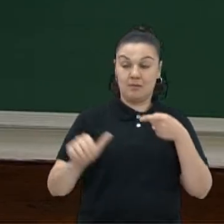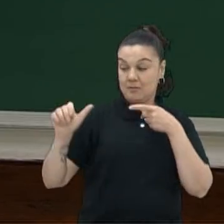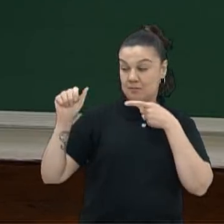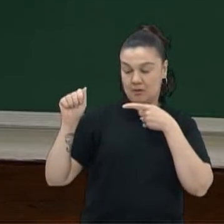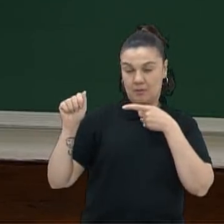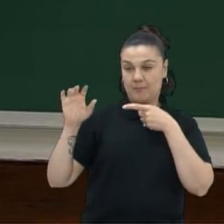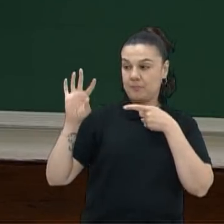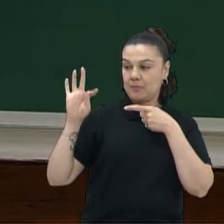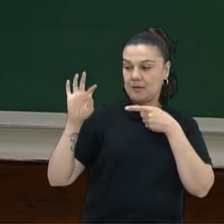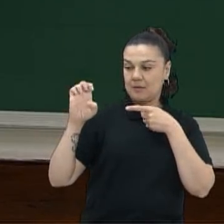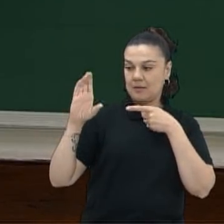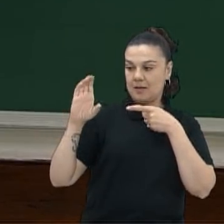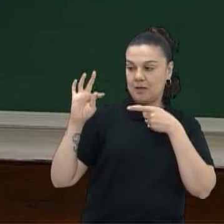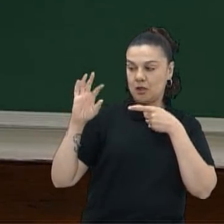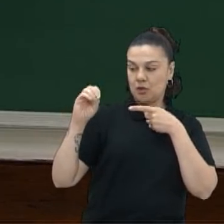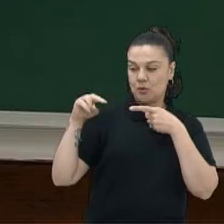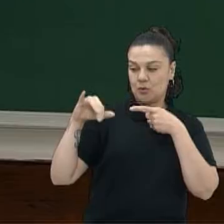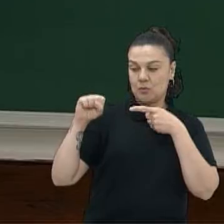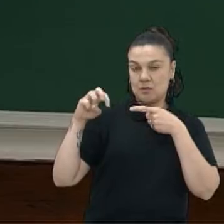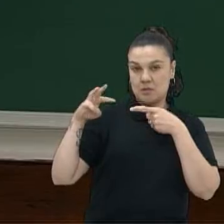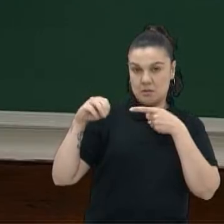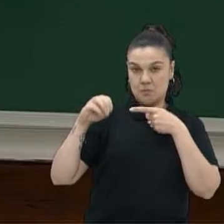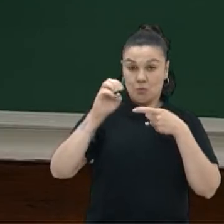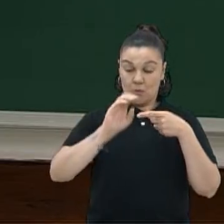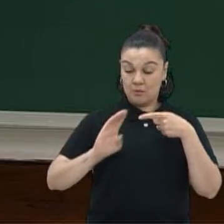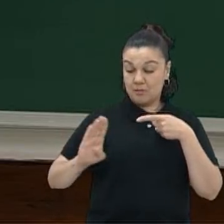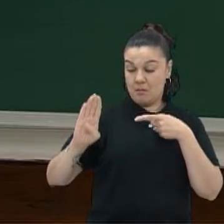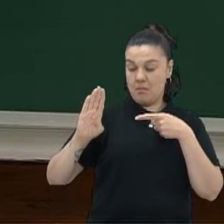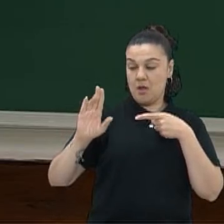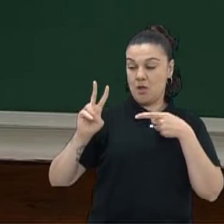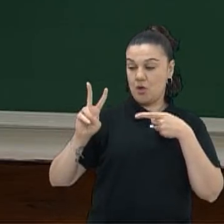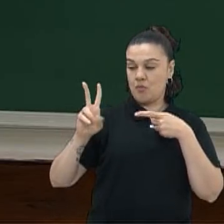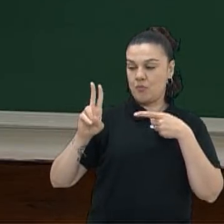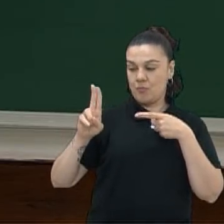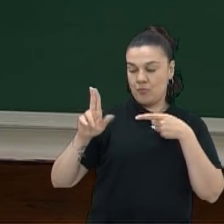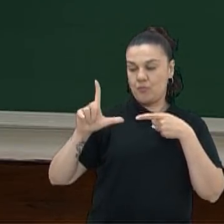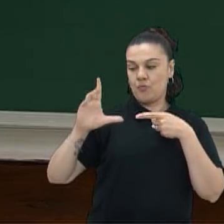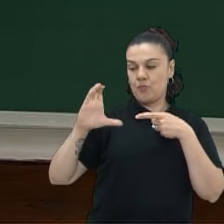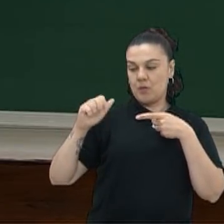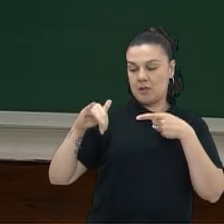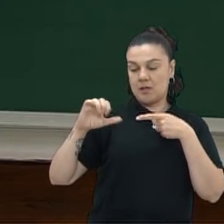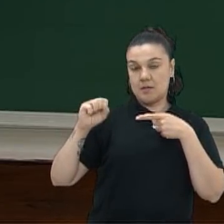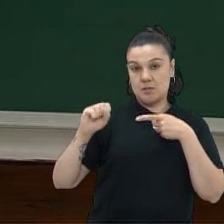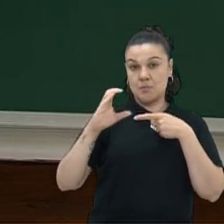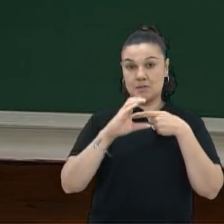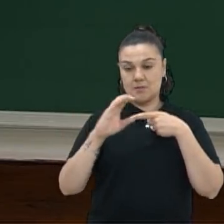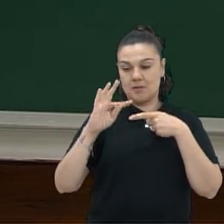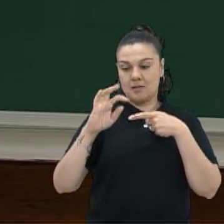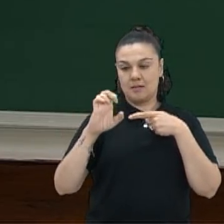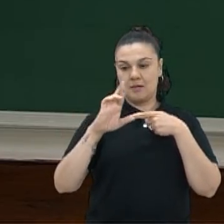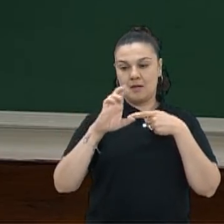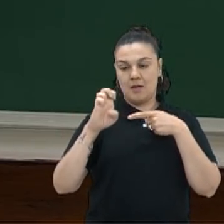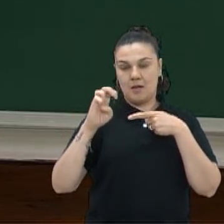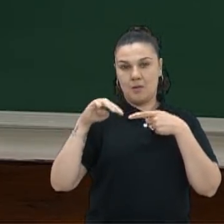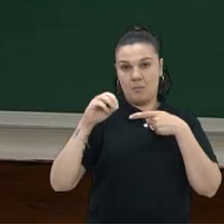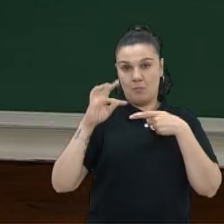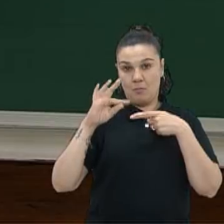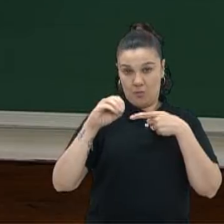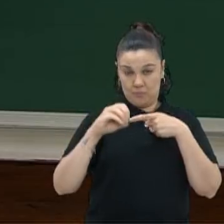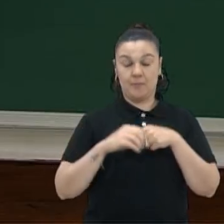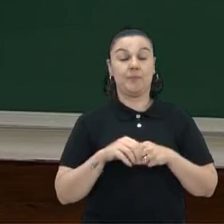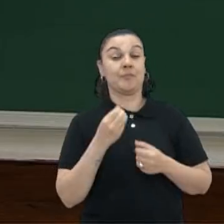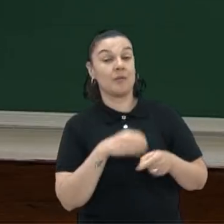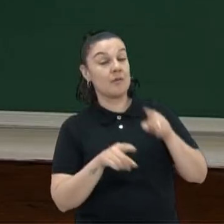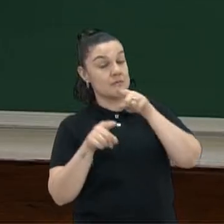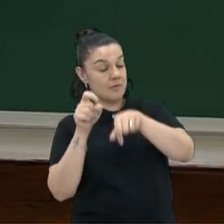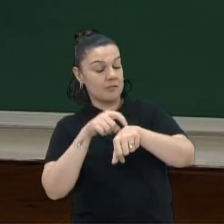A, tectonismo. Letra B, vulcanismo. Ou letra C, terremotos? Você vai ter um